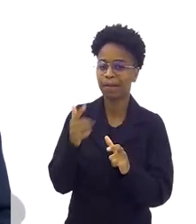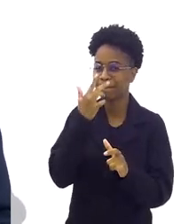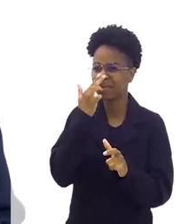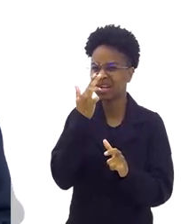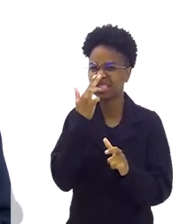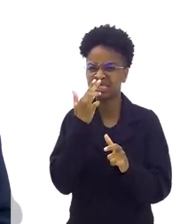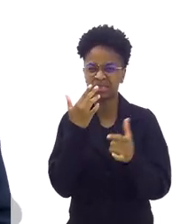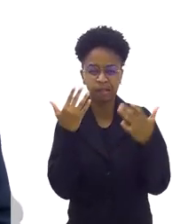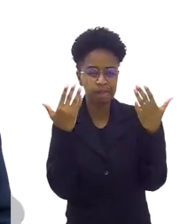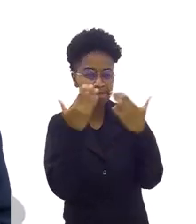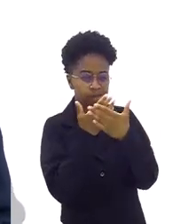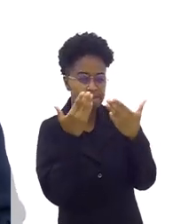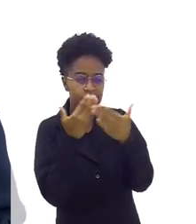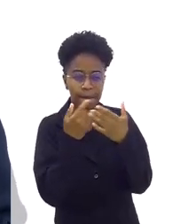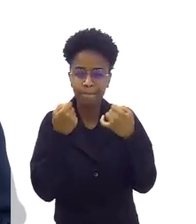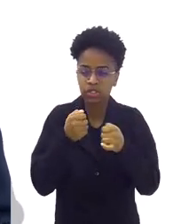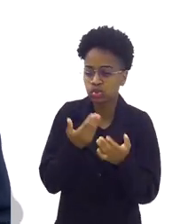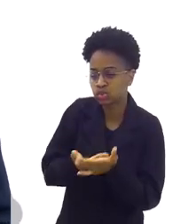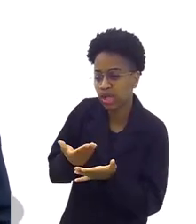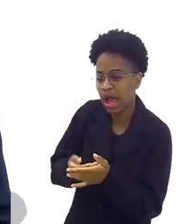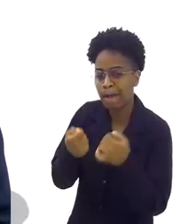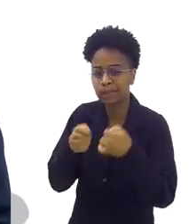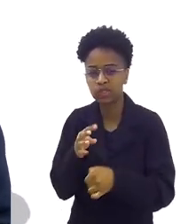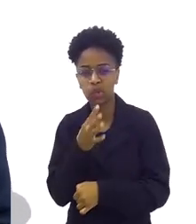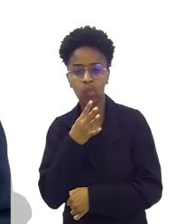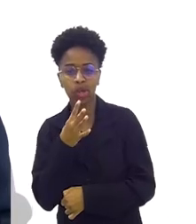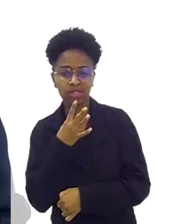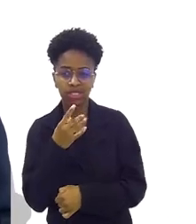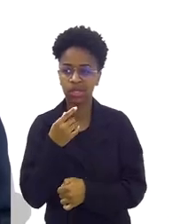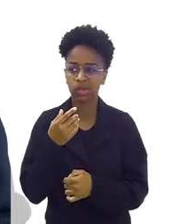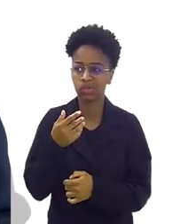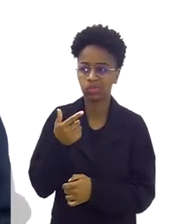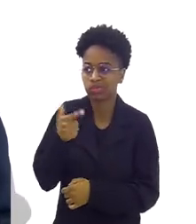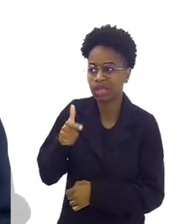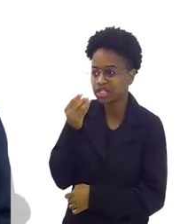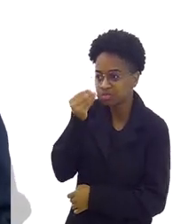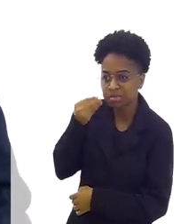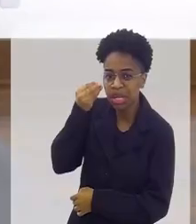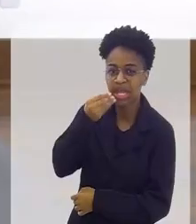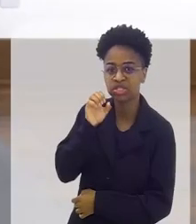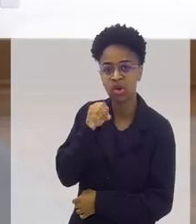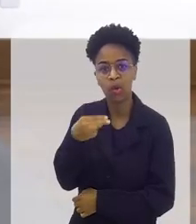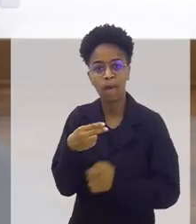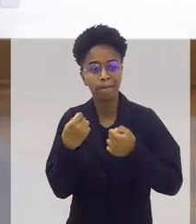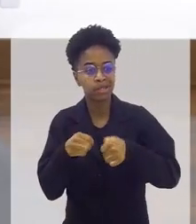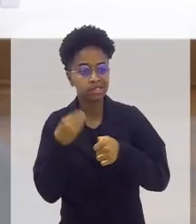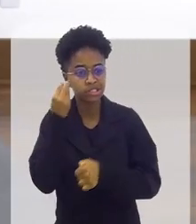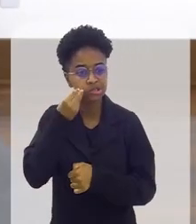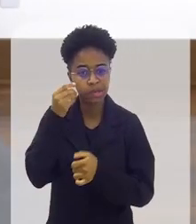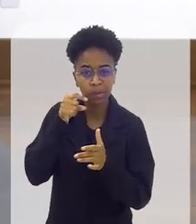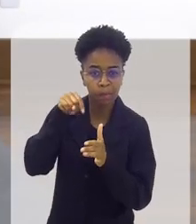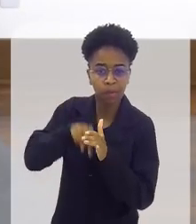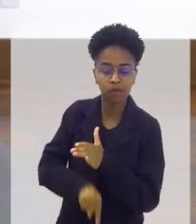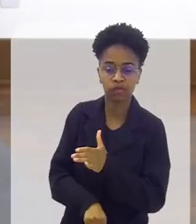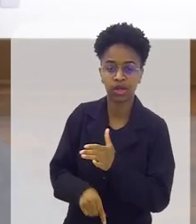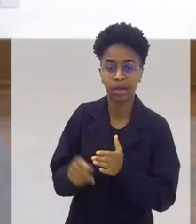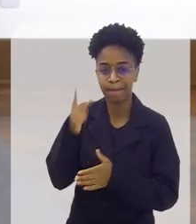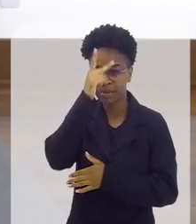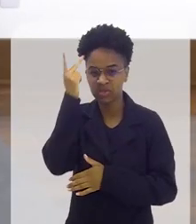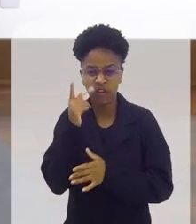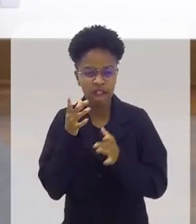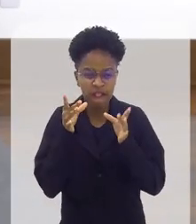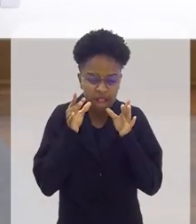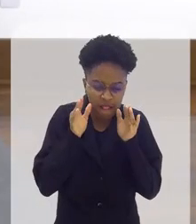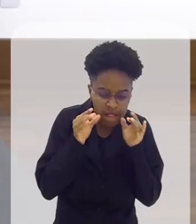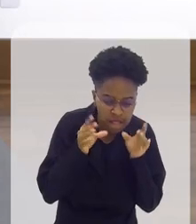de desconhecido, uma coisa a ser estudada, uma coisa a ser não experienciada ou experienciada ao extremo. Como as pessoas mergulharam nisso.